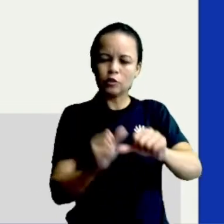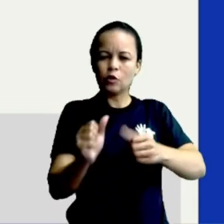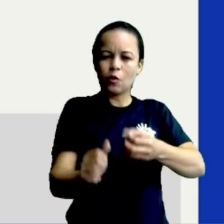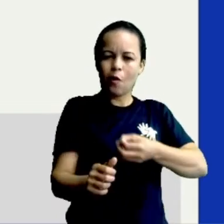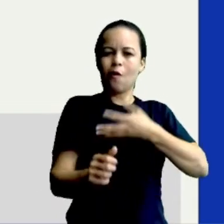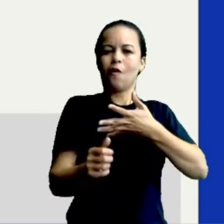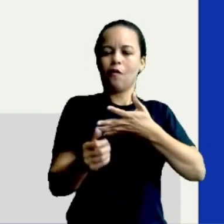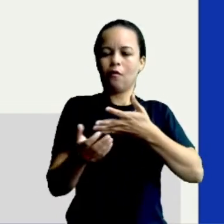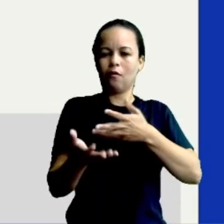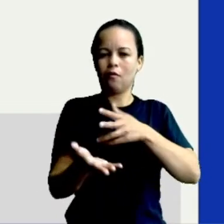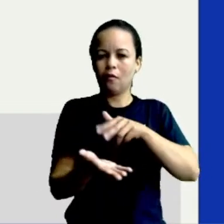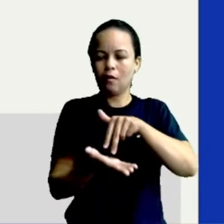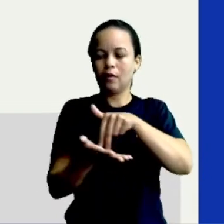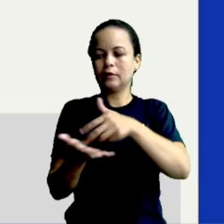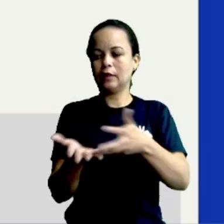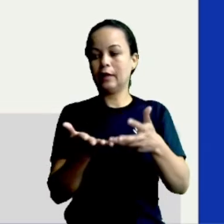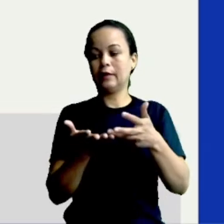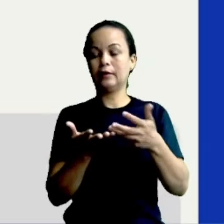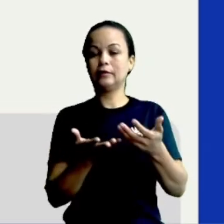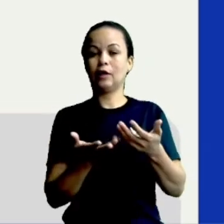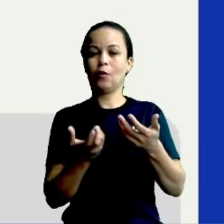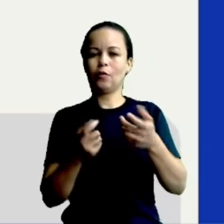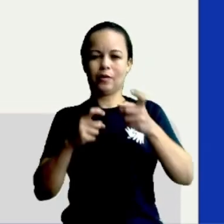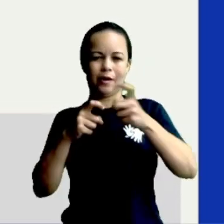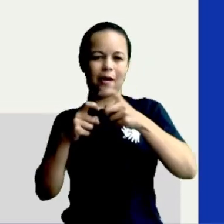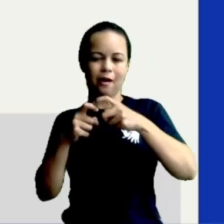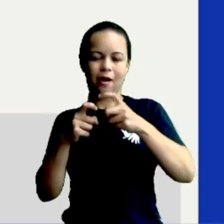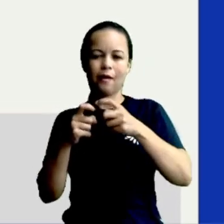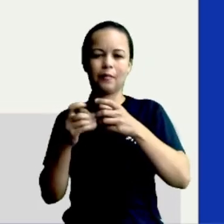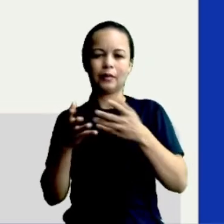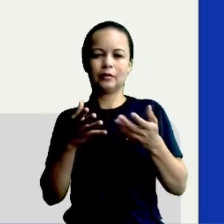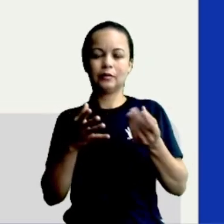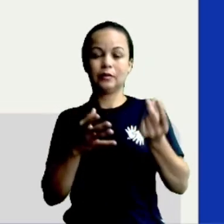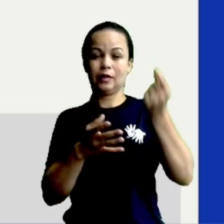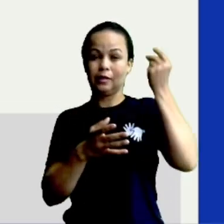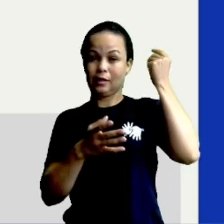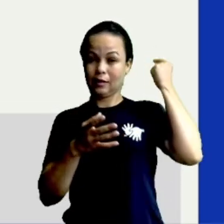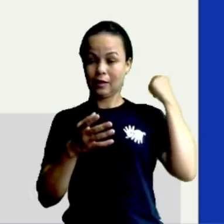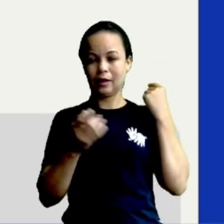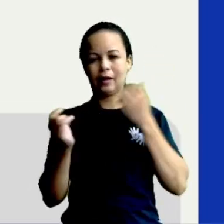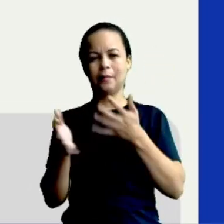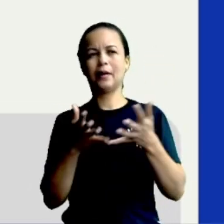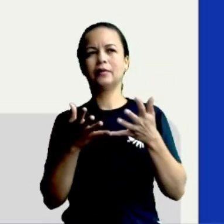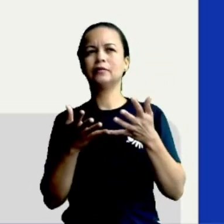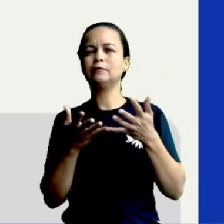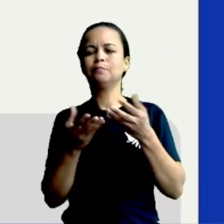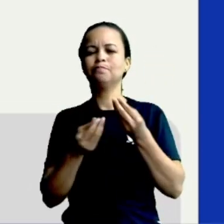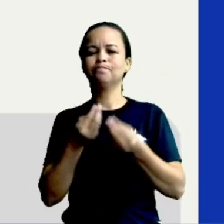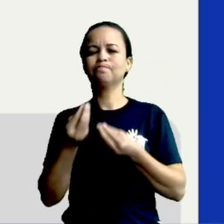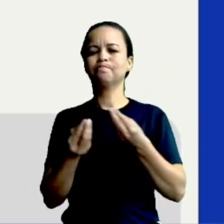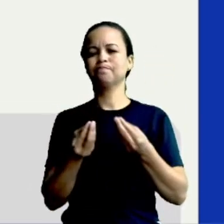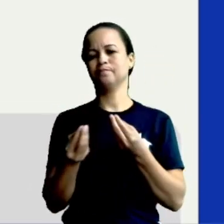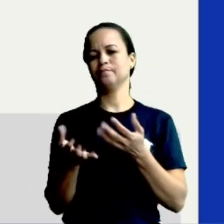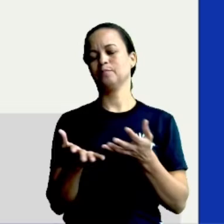Então, ele naquela medicina considerada mais